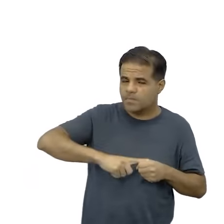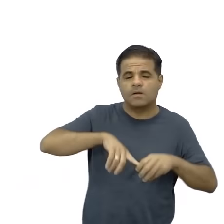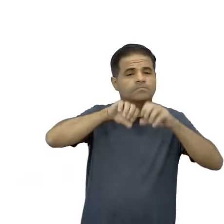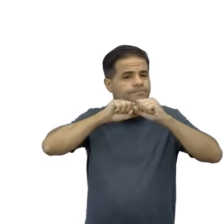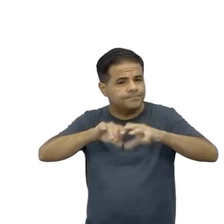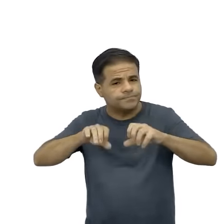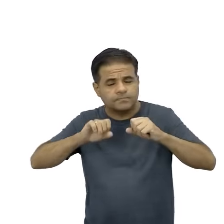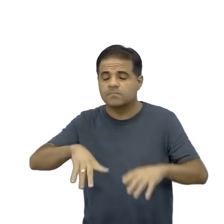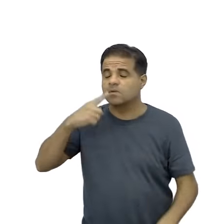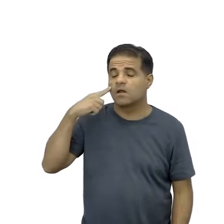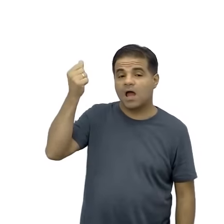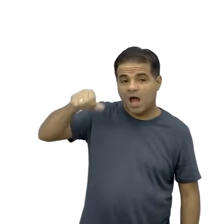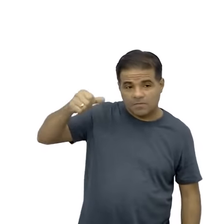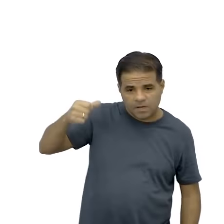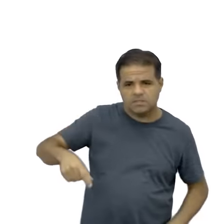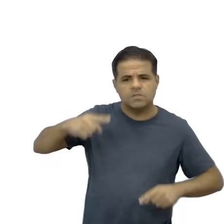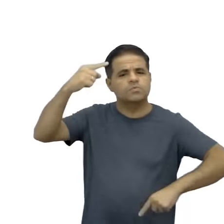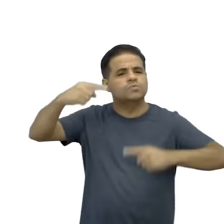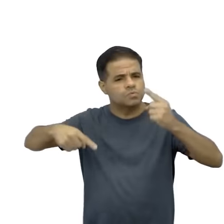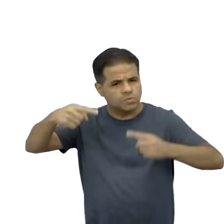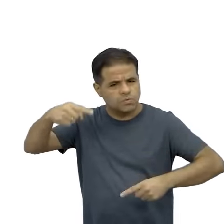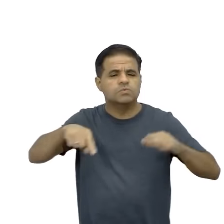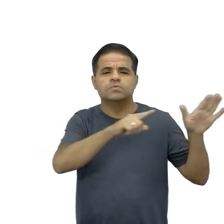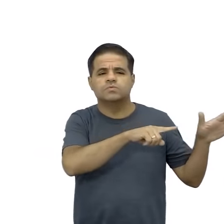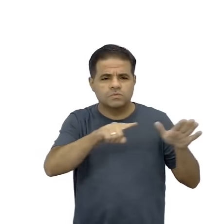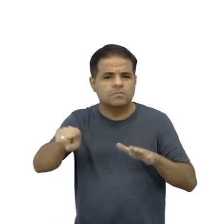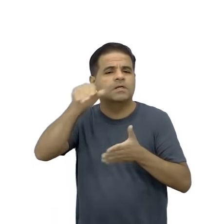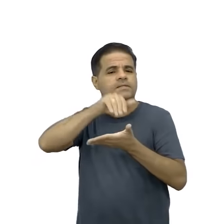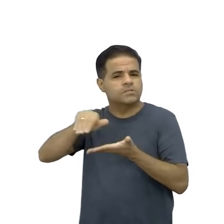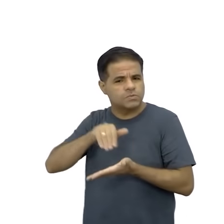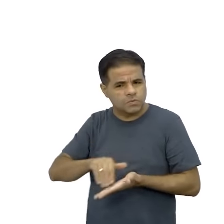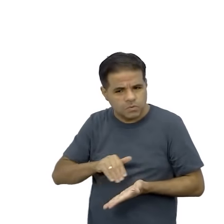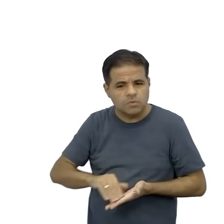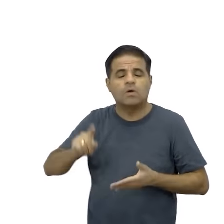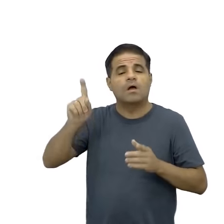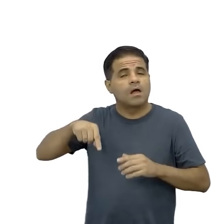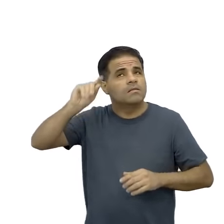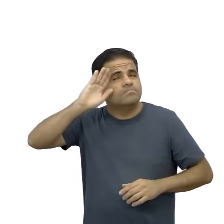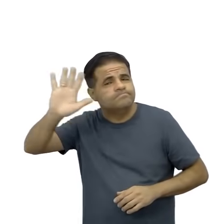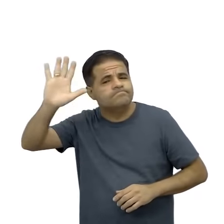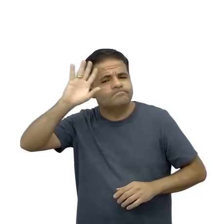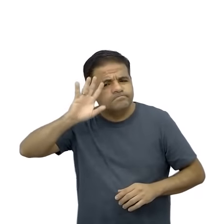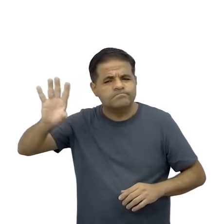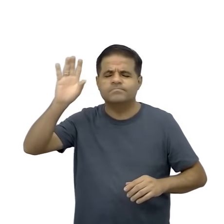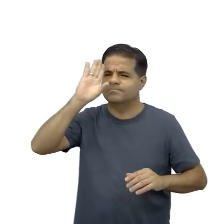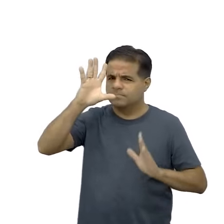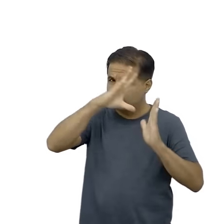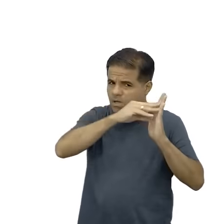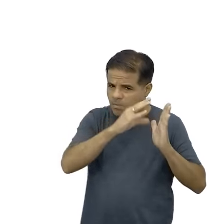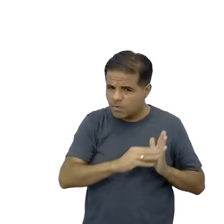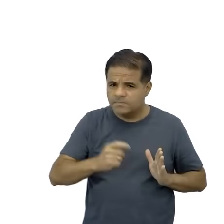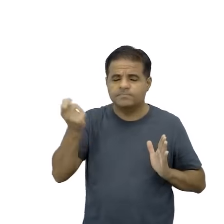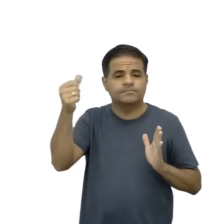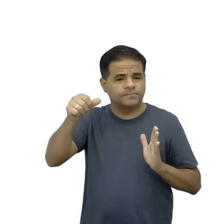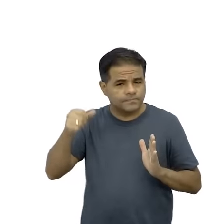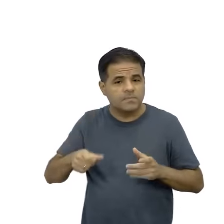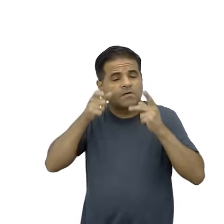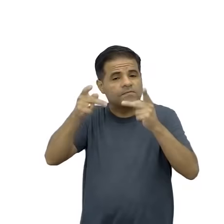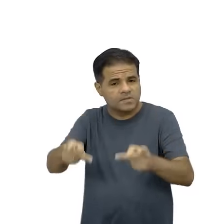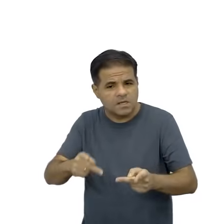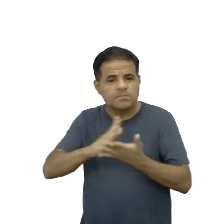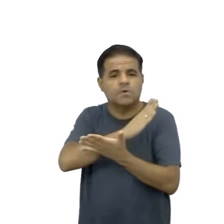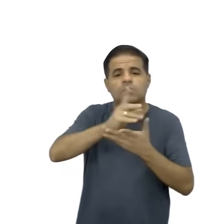orientações sobre a avaliação discutidas na Semana de Planejamento da SEDUC, bem como refletimos sobre as principais modalidades avaliativas, nós revisitamos